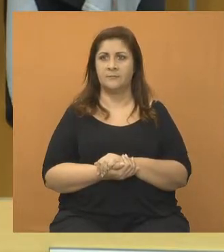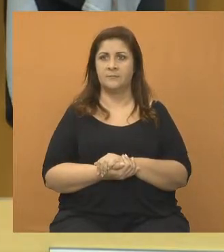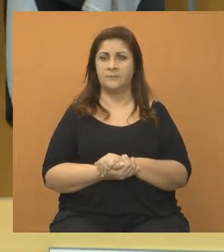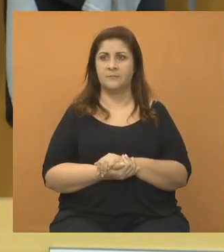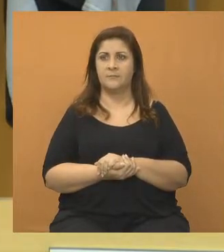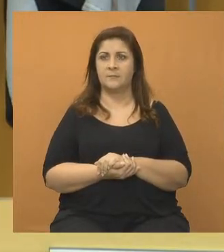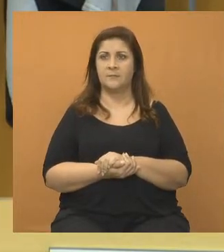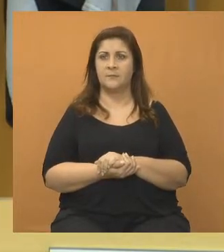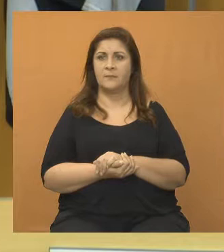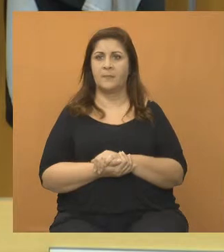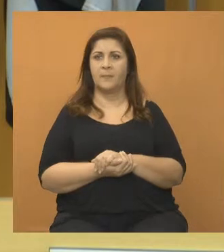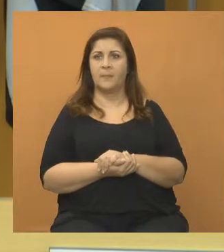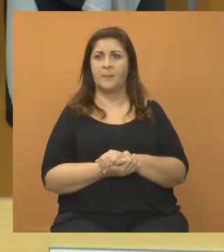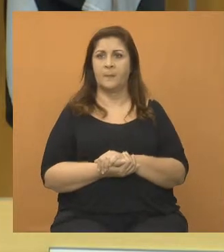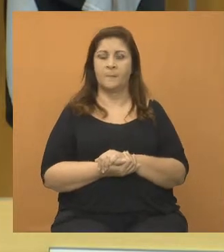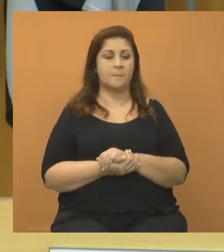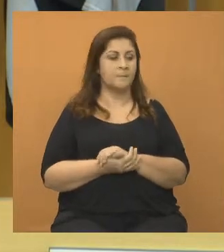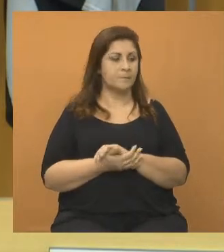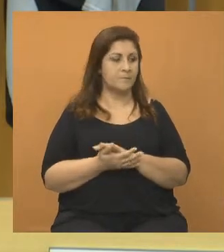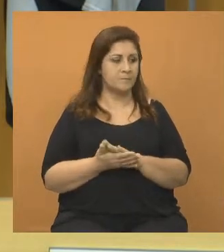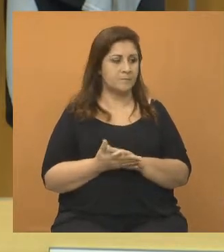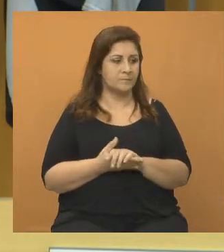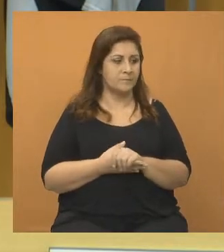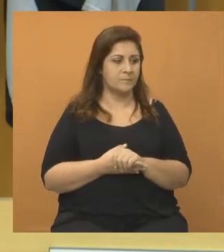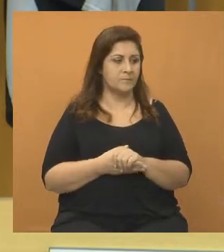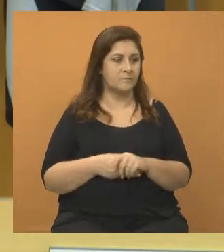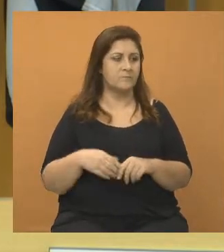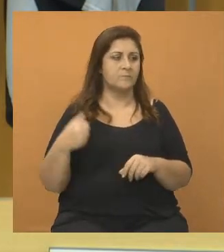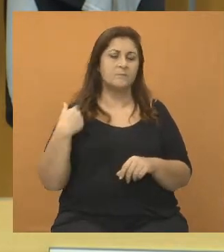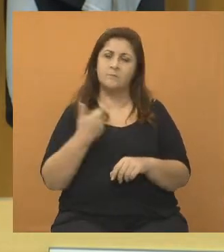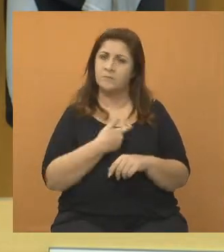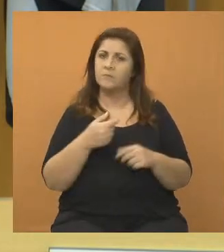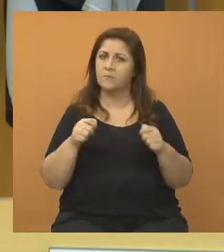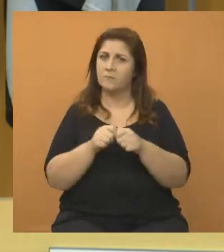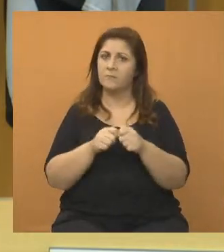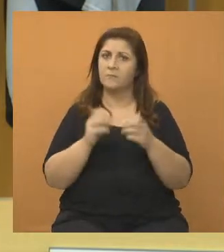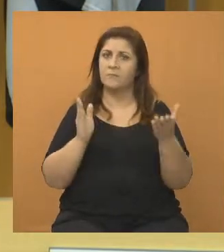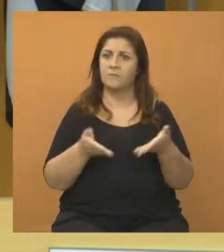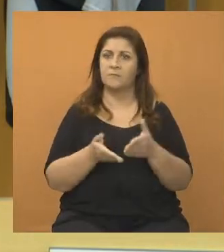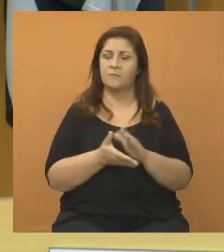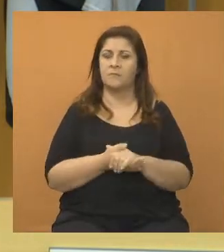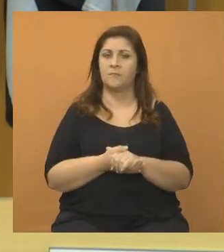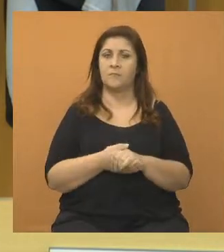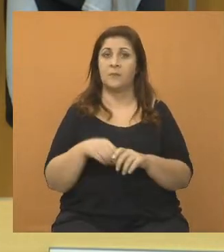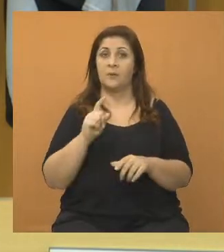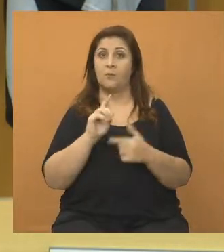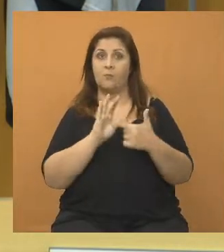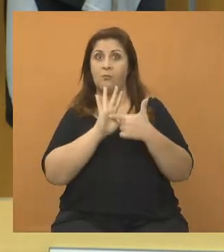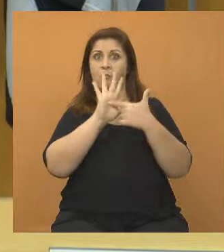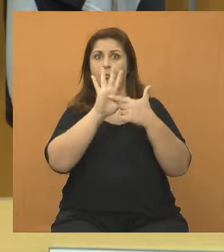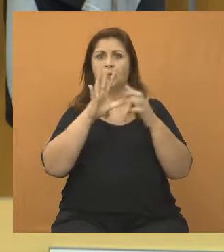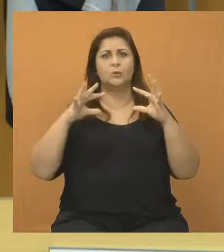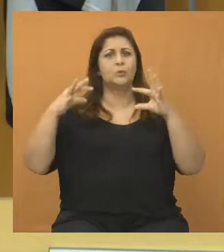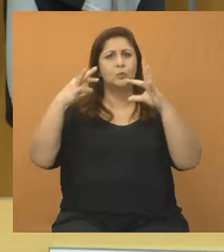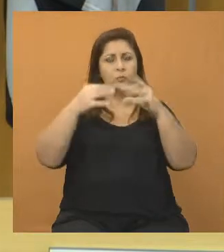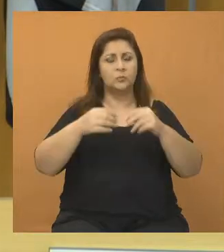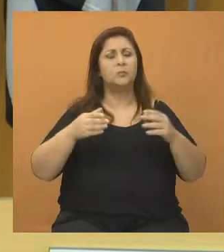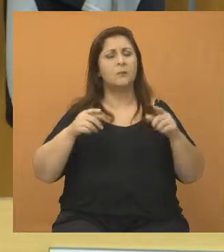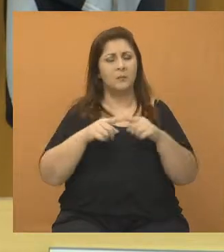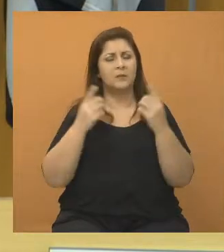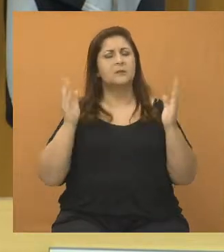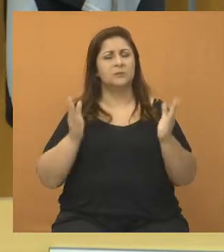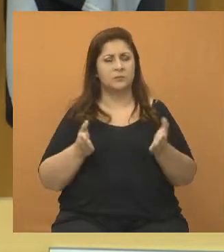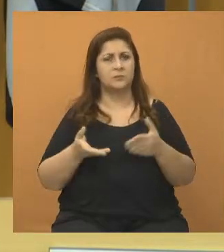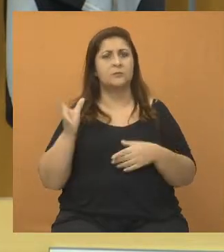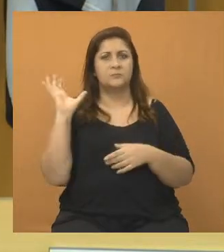acho que é isso que a gente já vem fazendo. Ele não está explícito aqui, mas é uma política que já vem sendo adotada